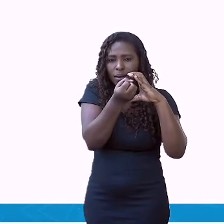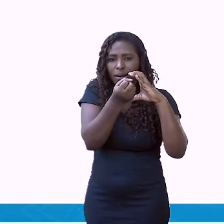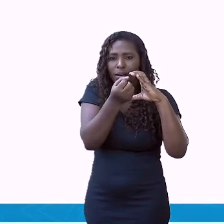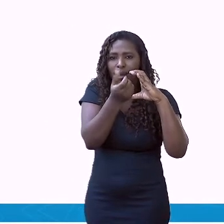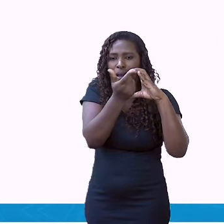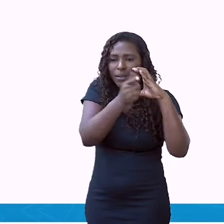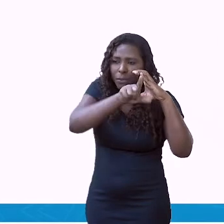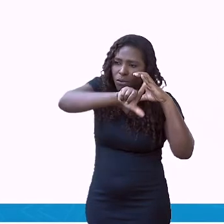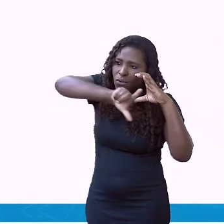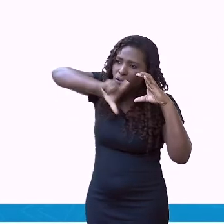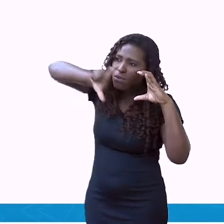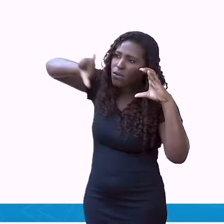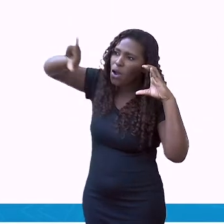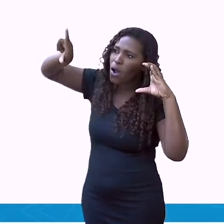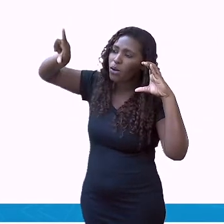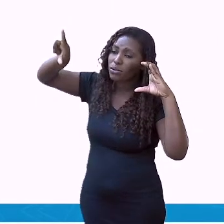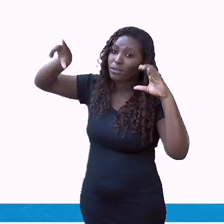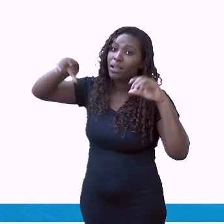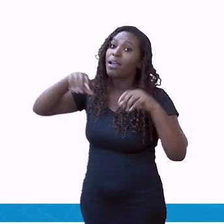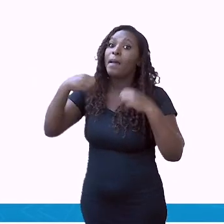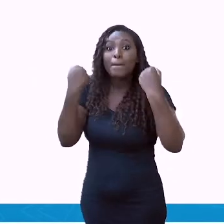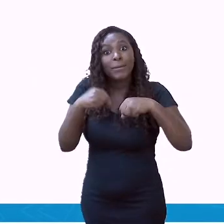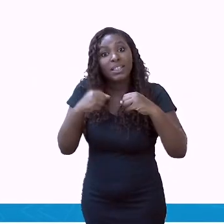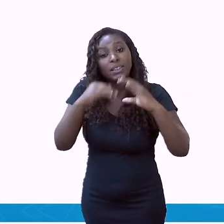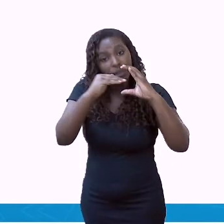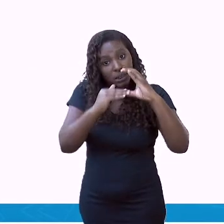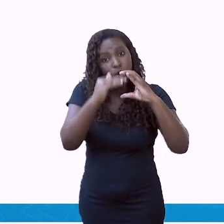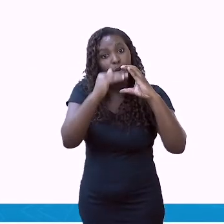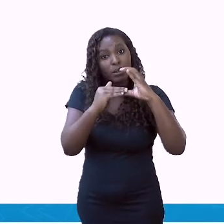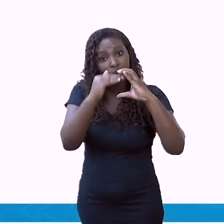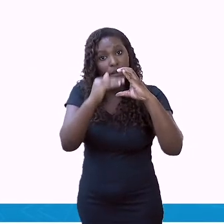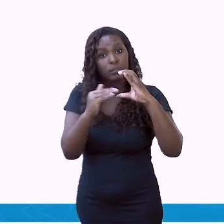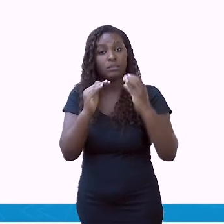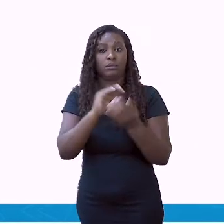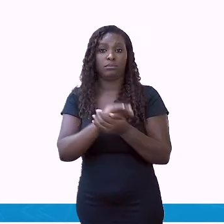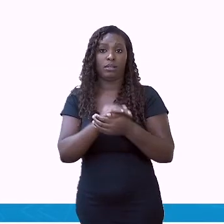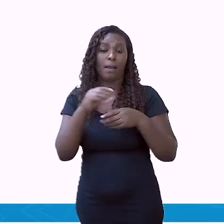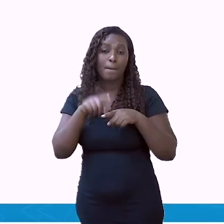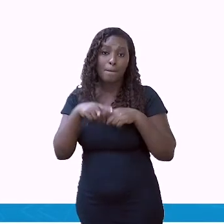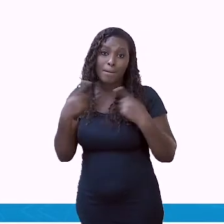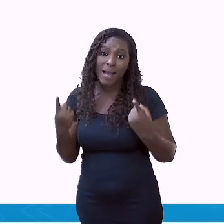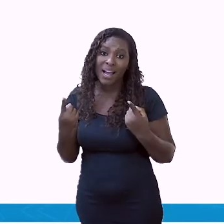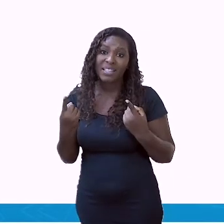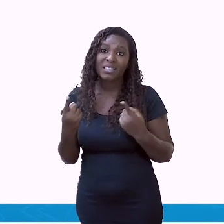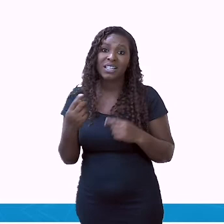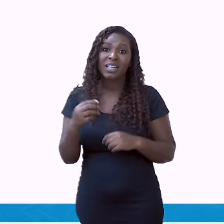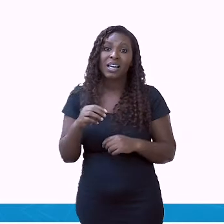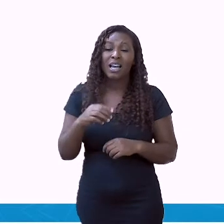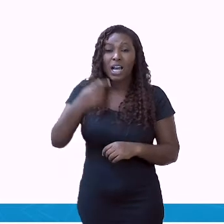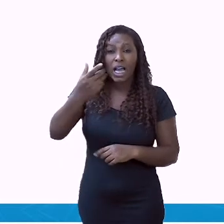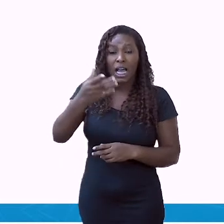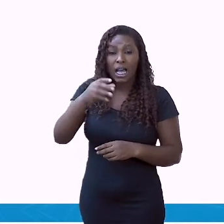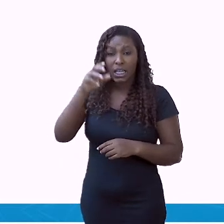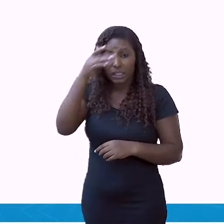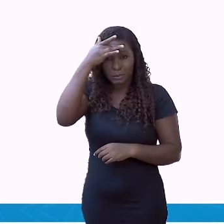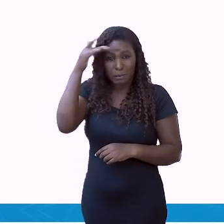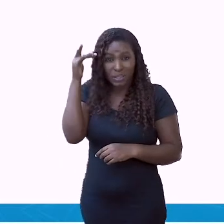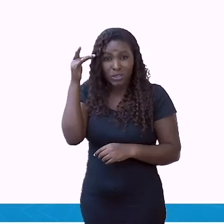Então, consequências, desse aquecimento, furacões, ondas de calor,